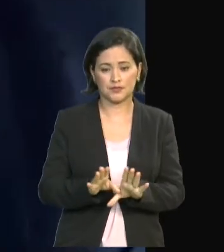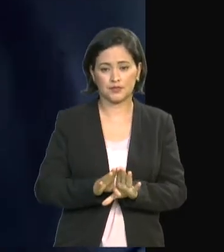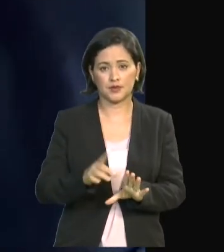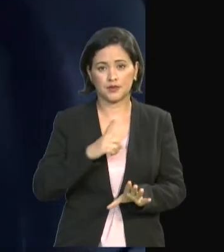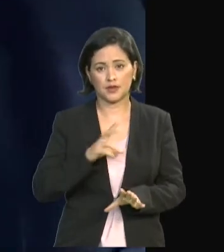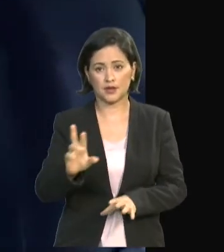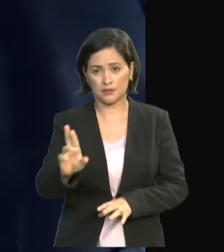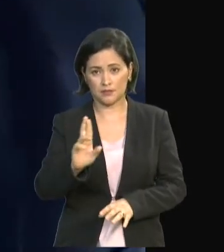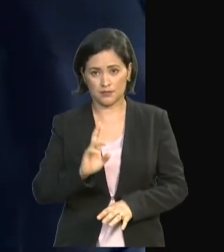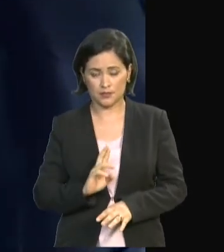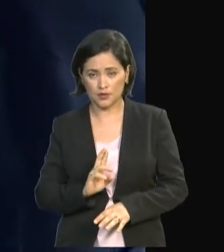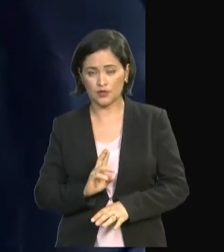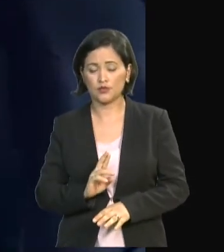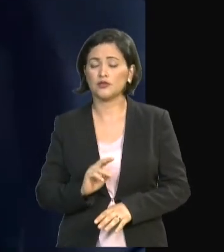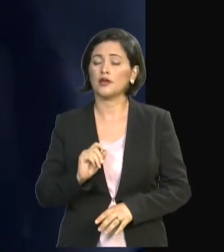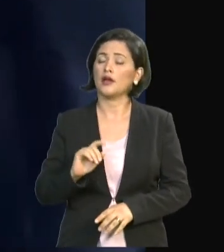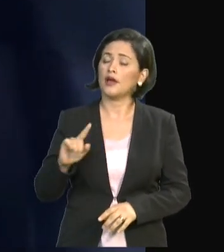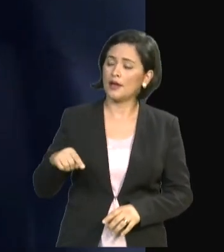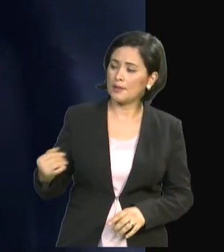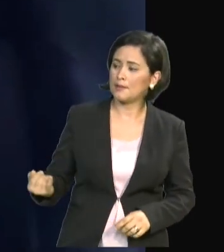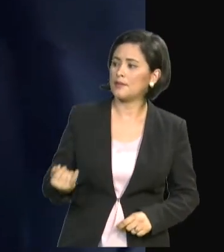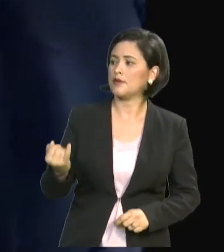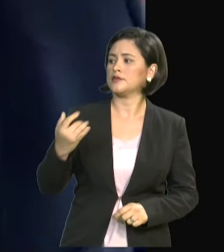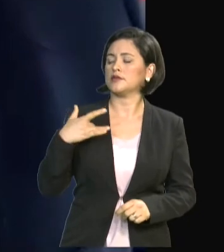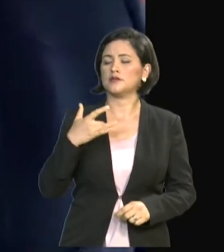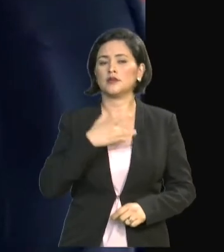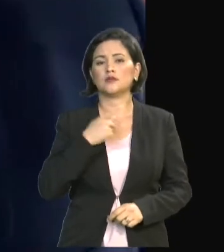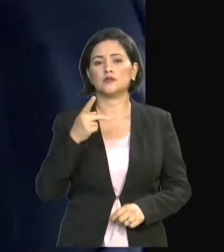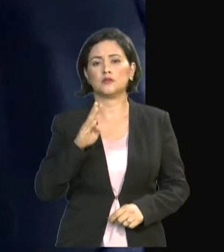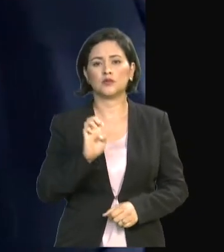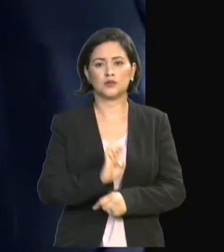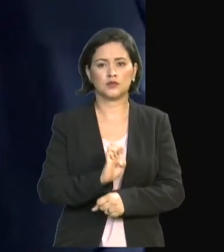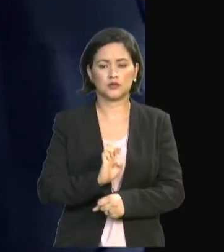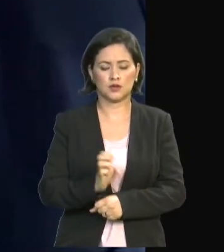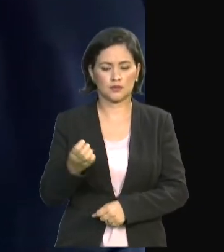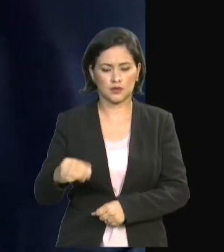tão importantes para a saúde pública do Estado do Maranhão e para o conhecimento de todos os